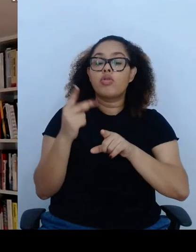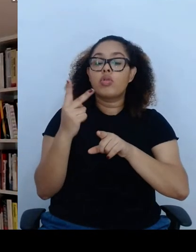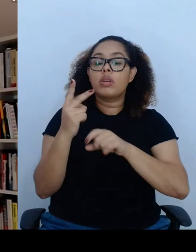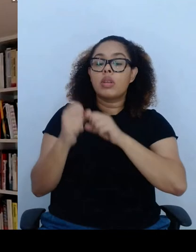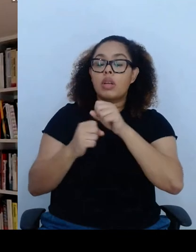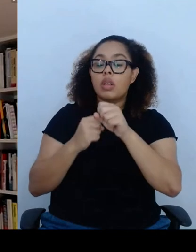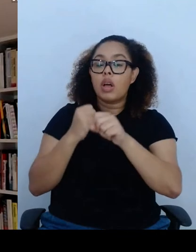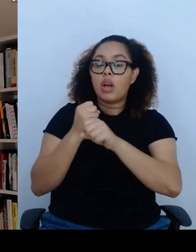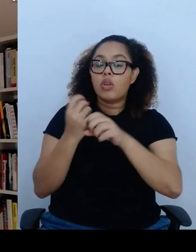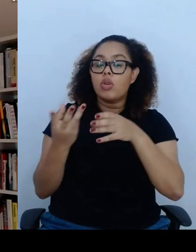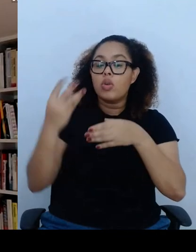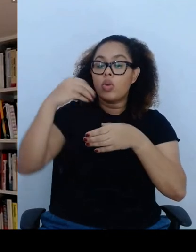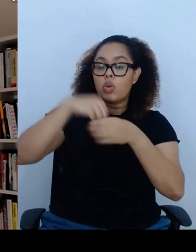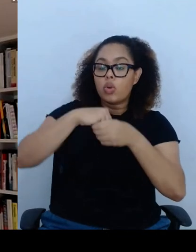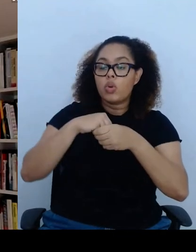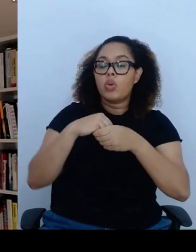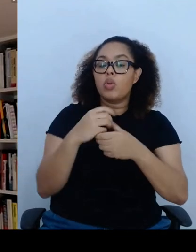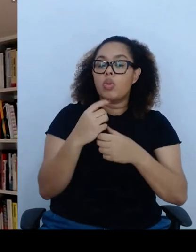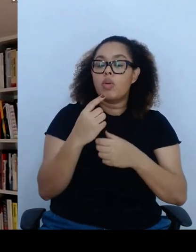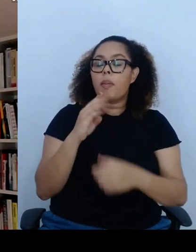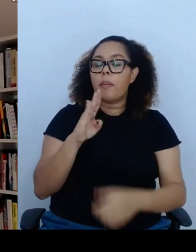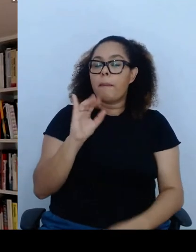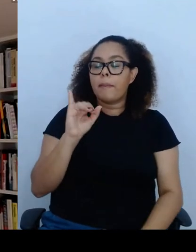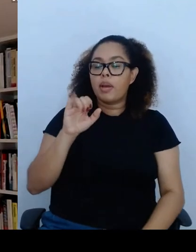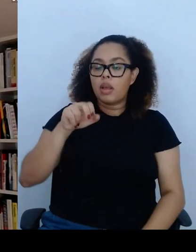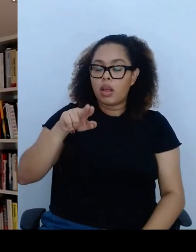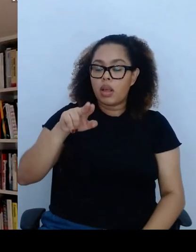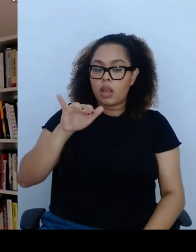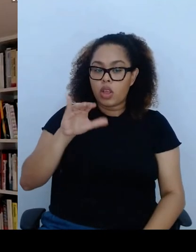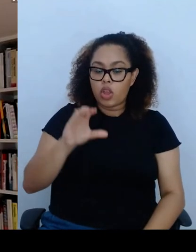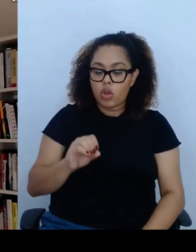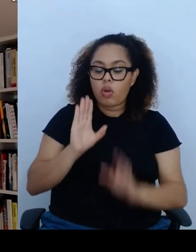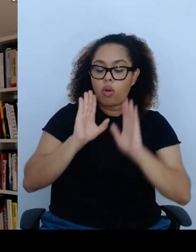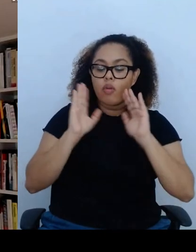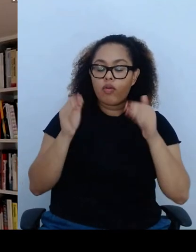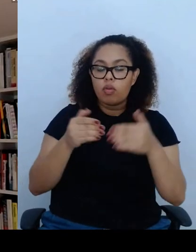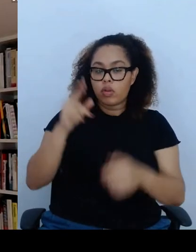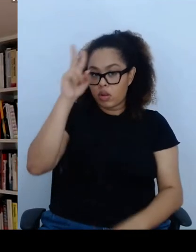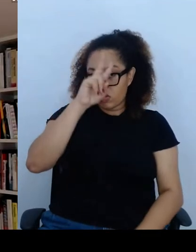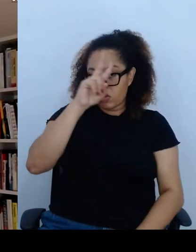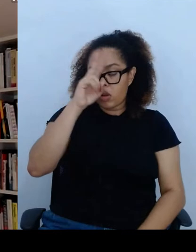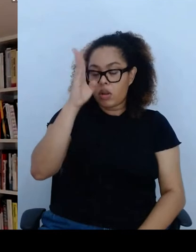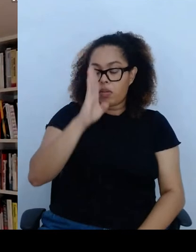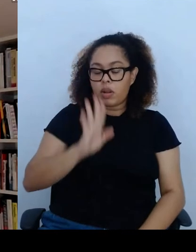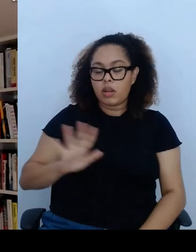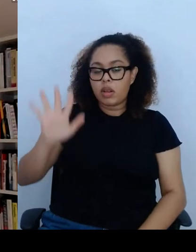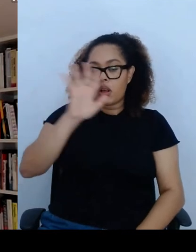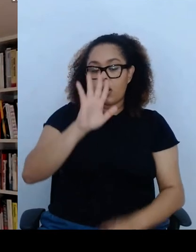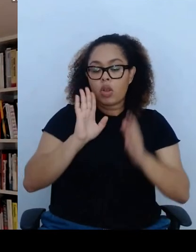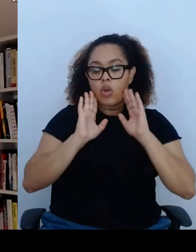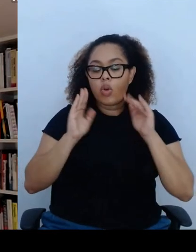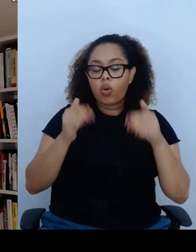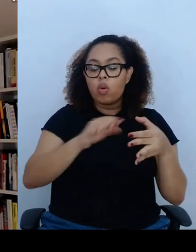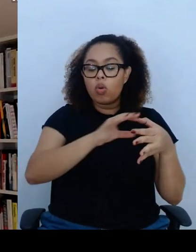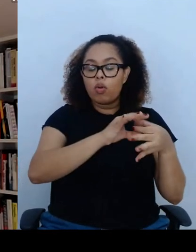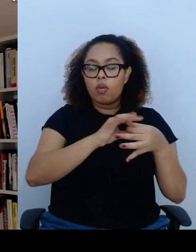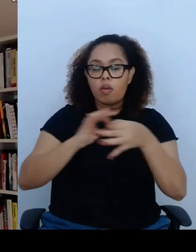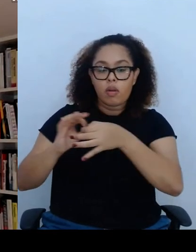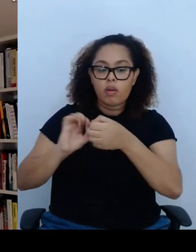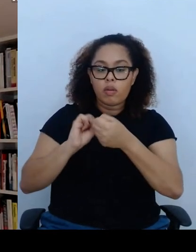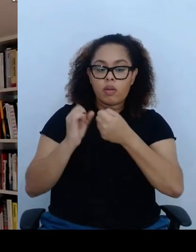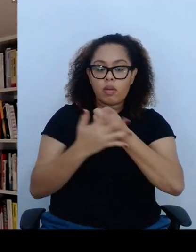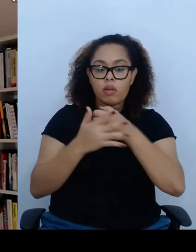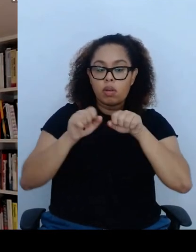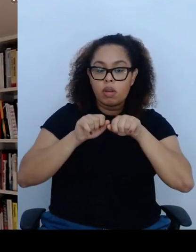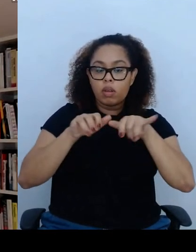foi o biênio dedicado das histórias brasileiras justamente por causa da pandemia e este ano nosso foco é nas